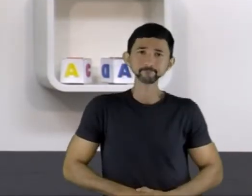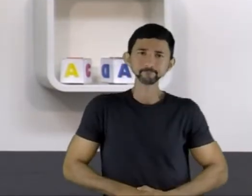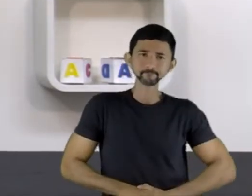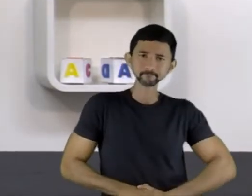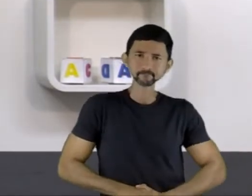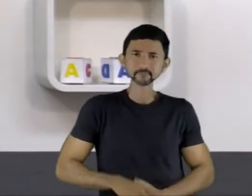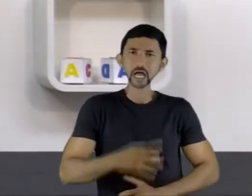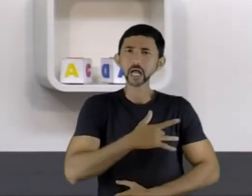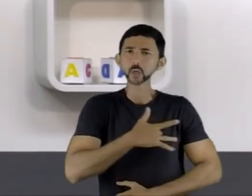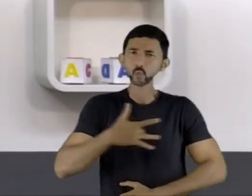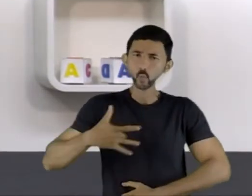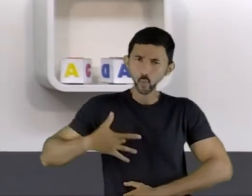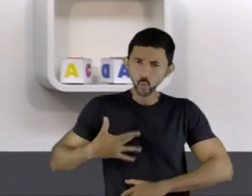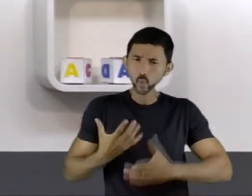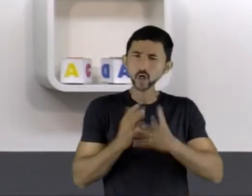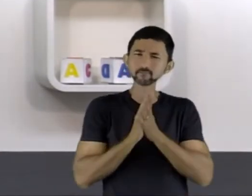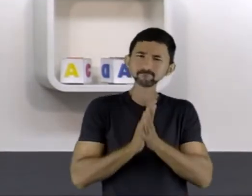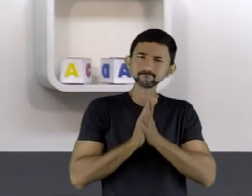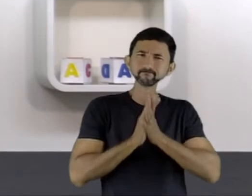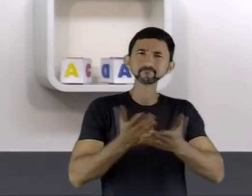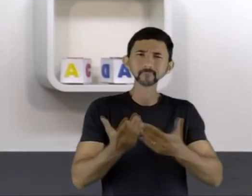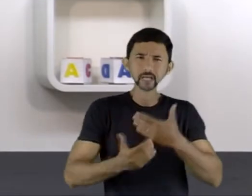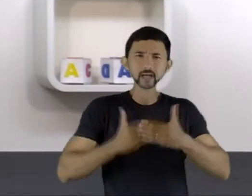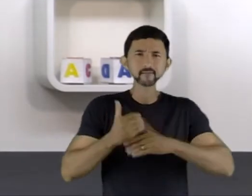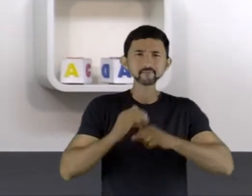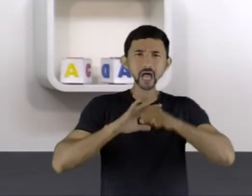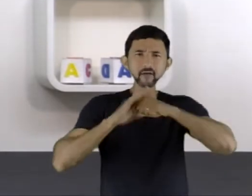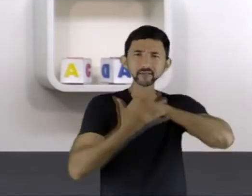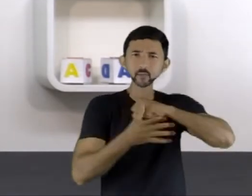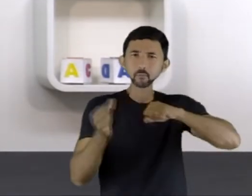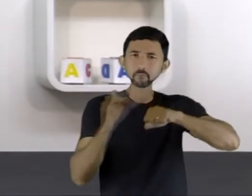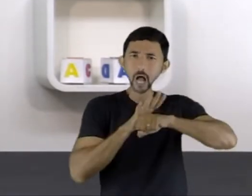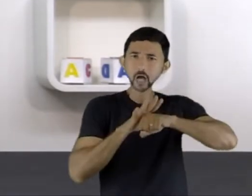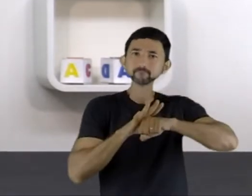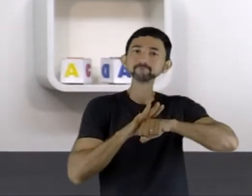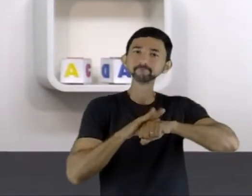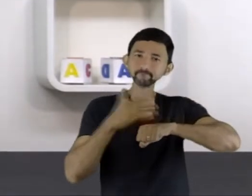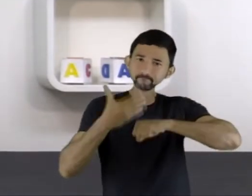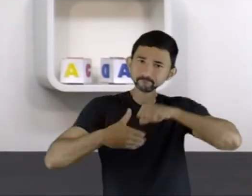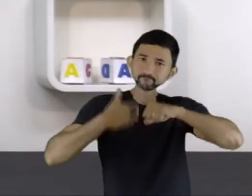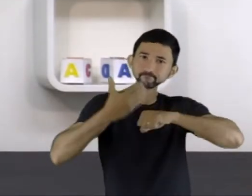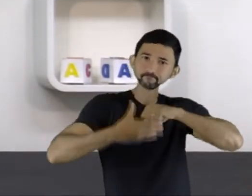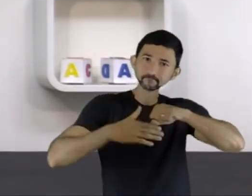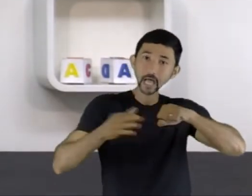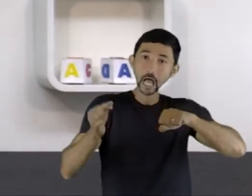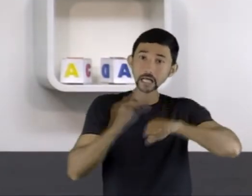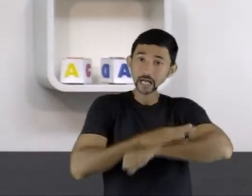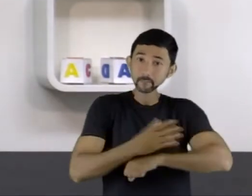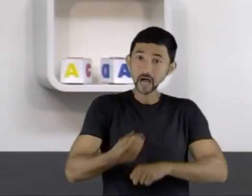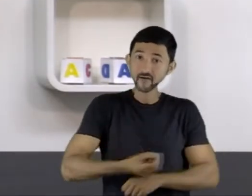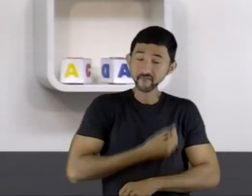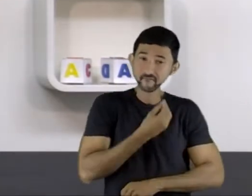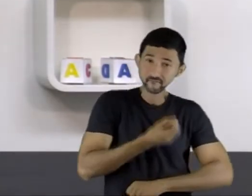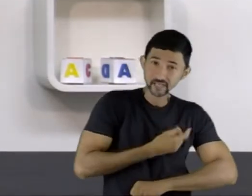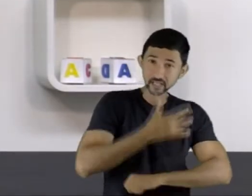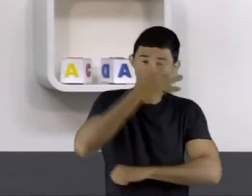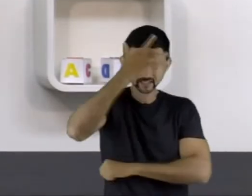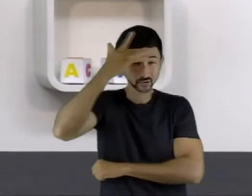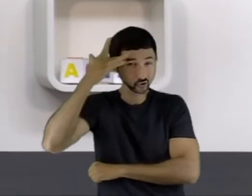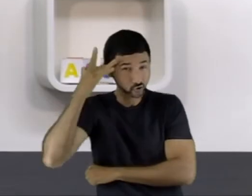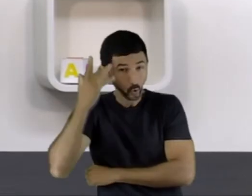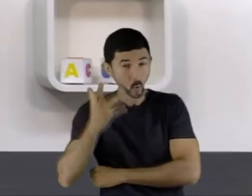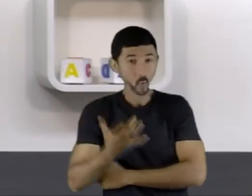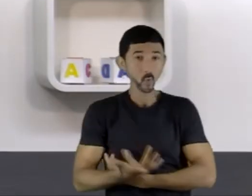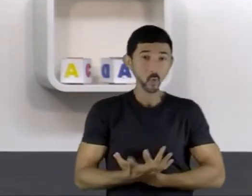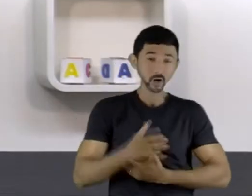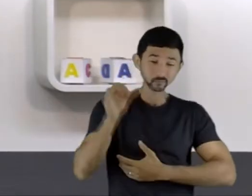essa cura, né? Desse vírus que está acabando, né? Está acabando com as pessoas que a gente gosta